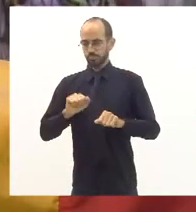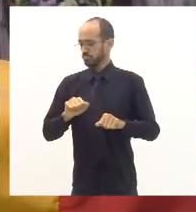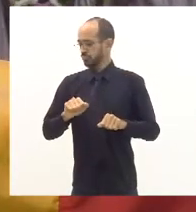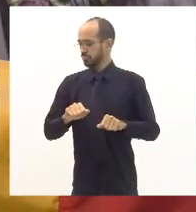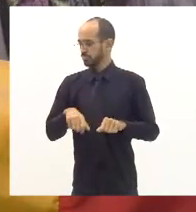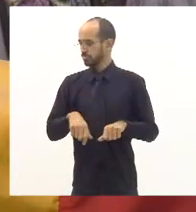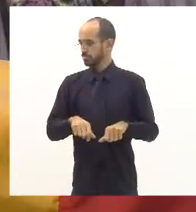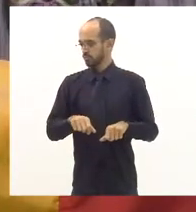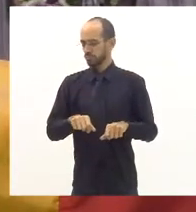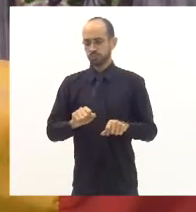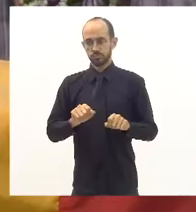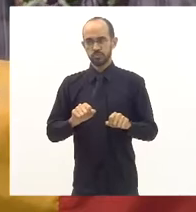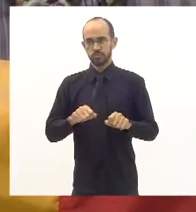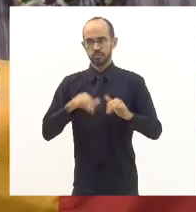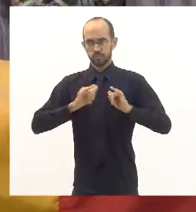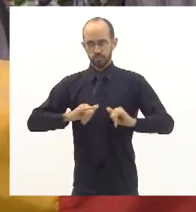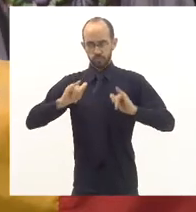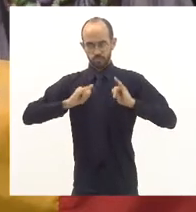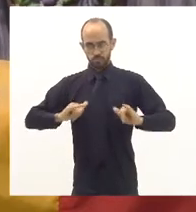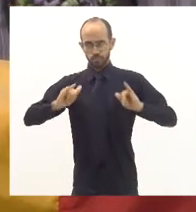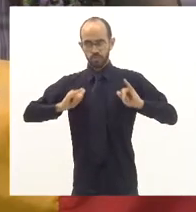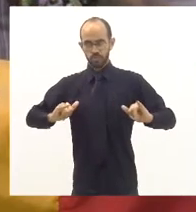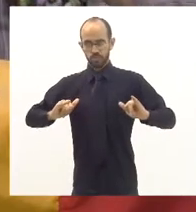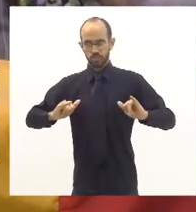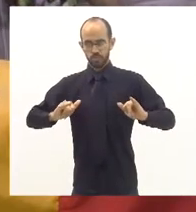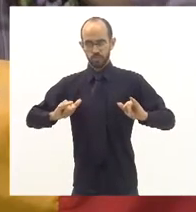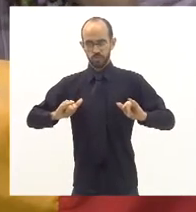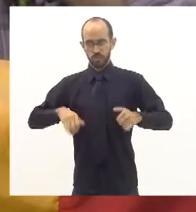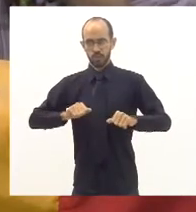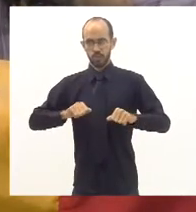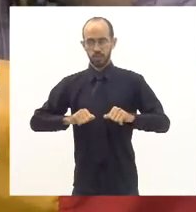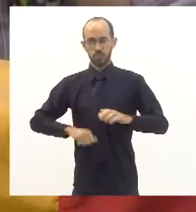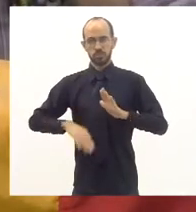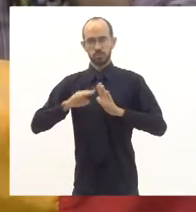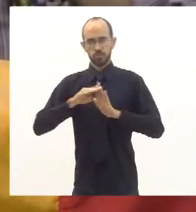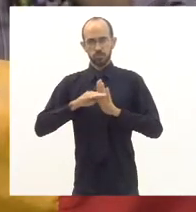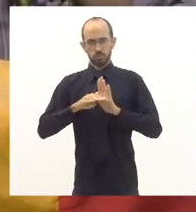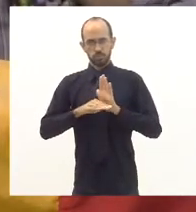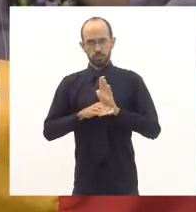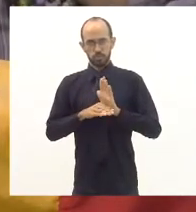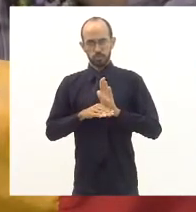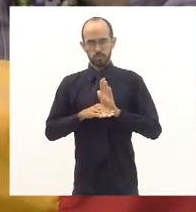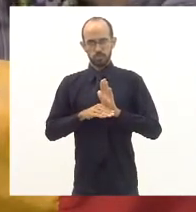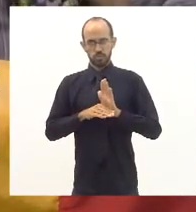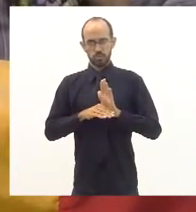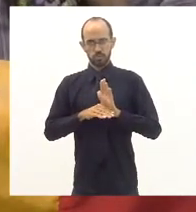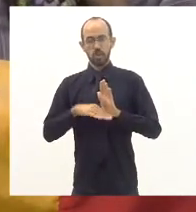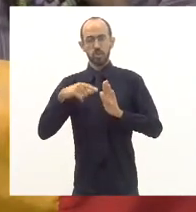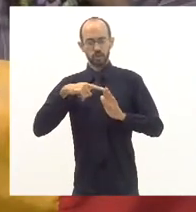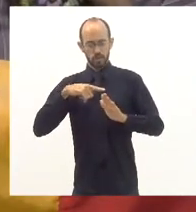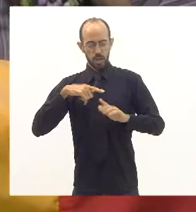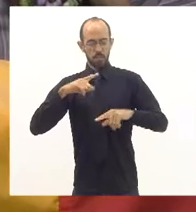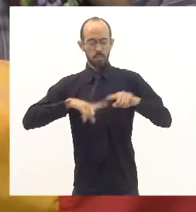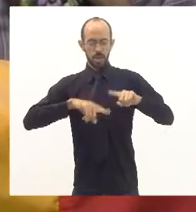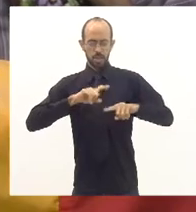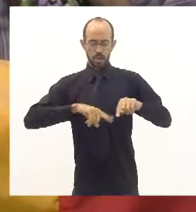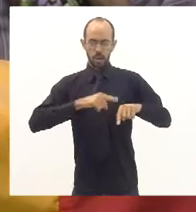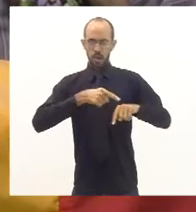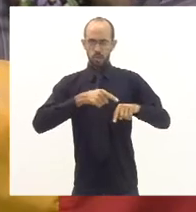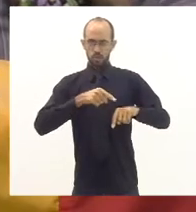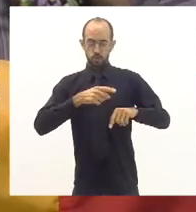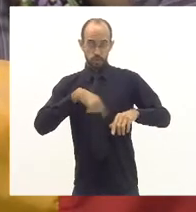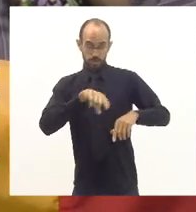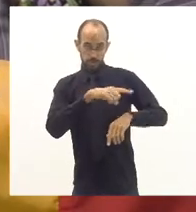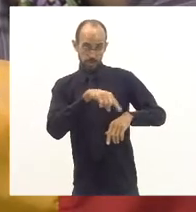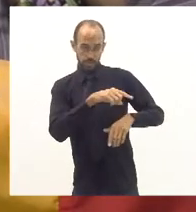as campanhas de procedimentos, trabalhando procedimento, material nós temos, inclusive vocês assinam,